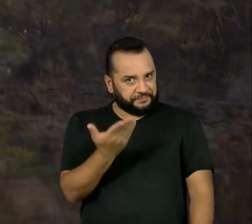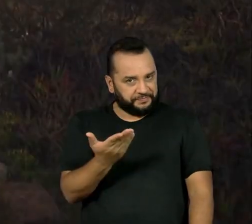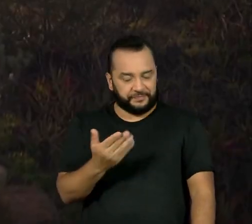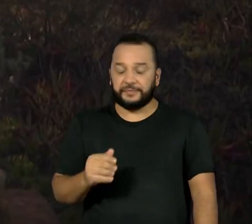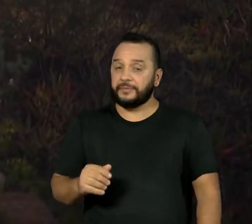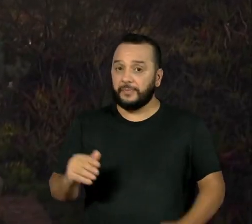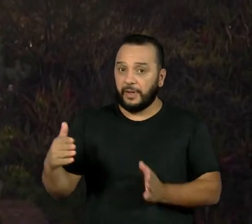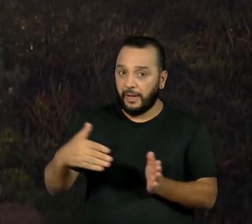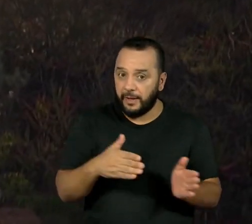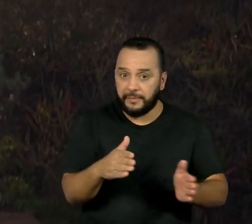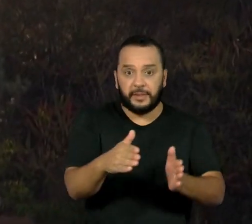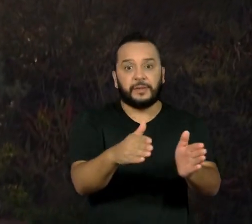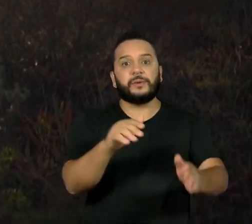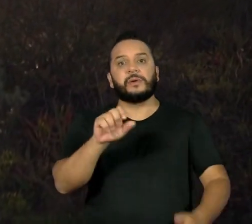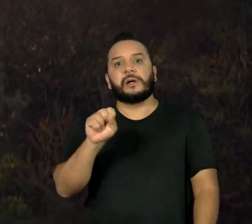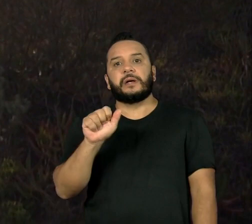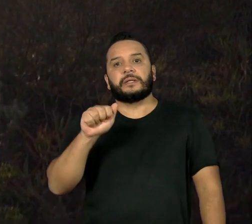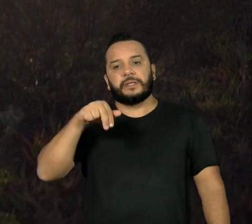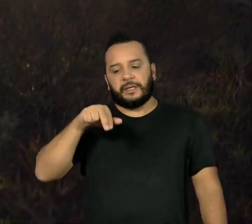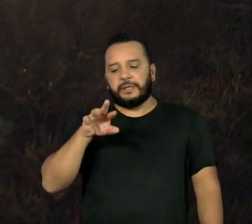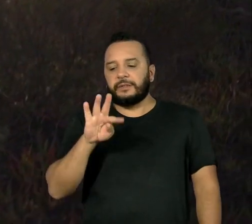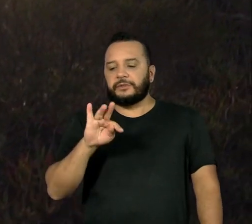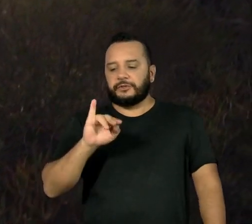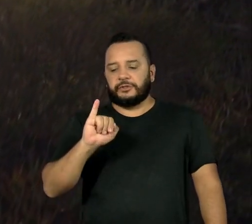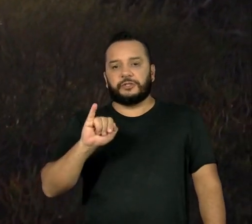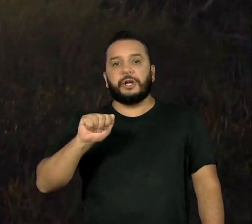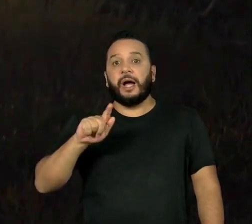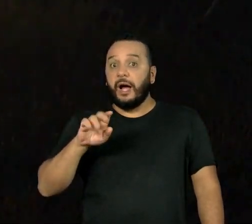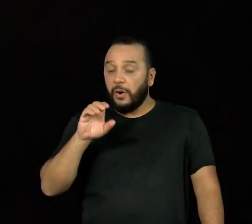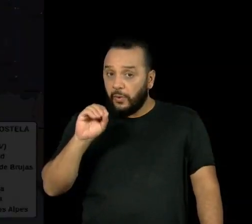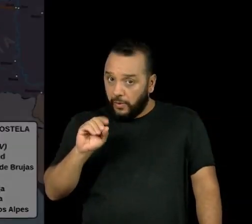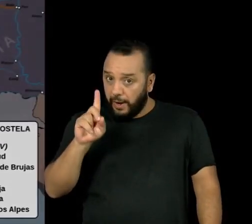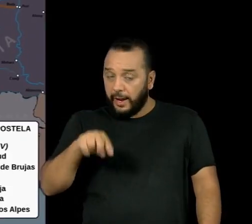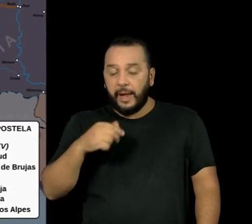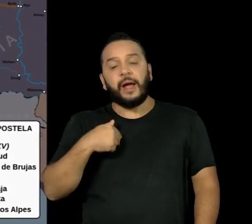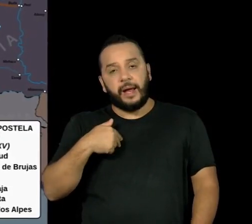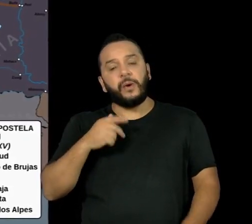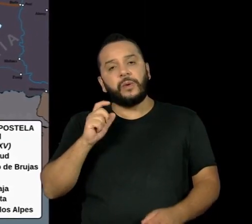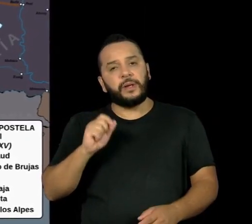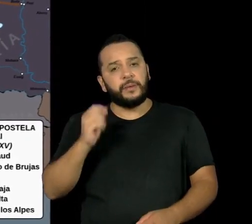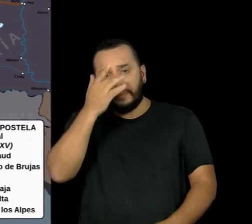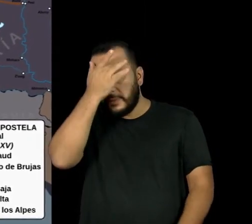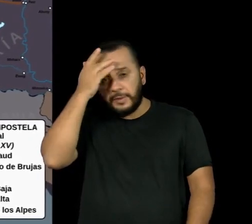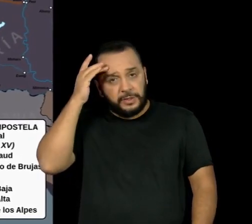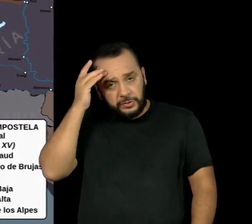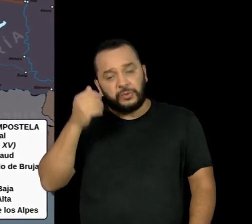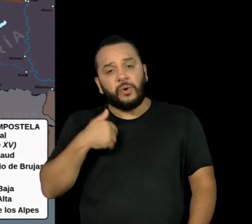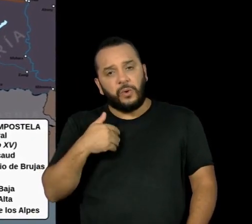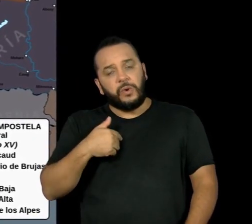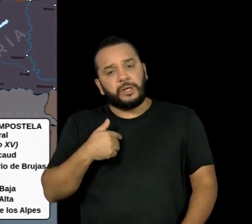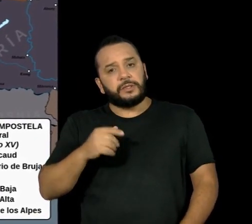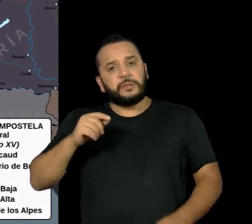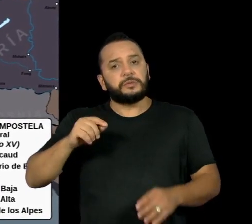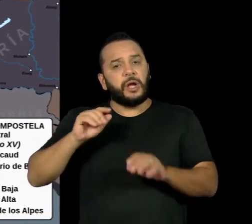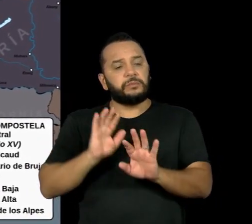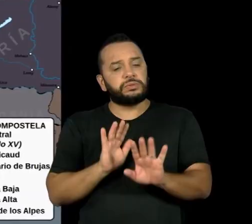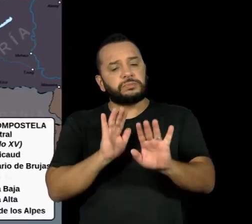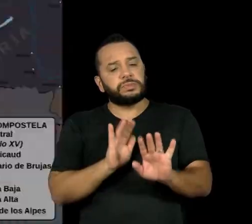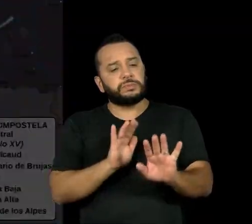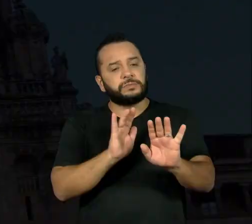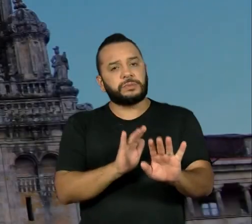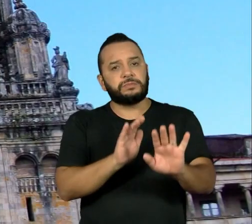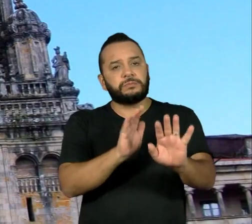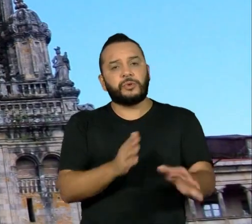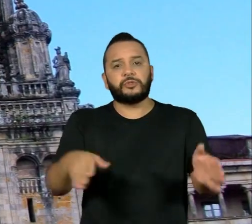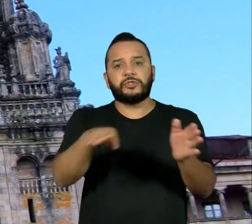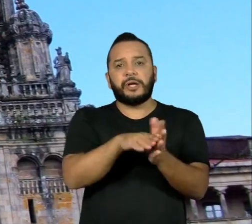O Caminho de Santiago é uma rede de rotas de peregrinação que leva a Santiago de Compostela, na